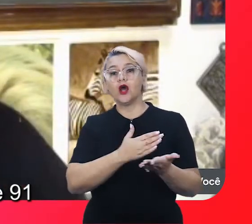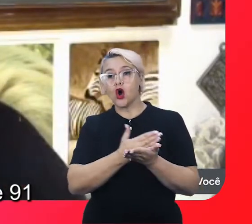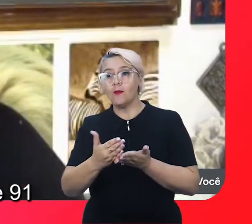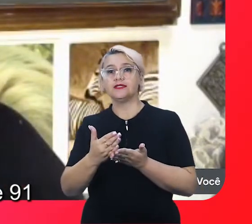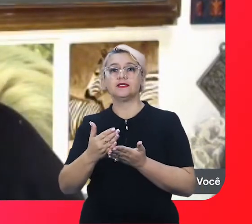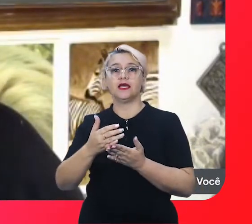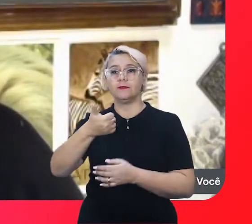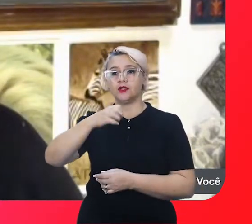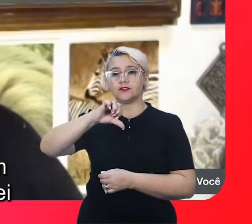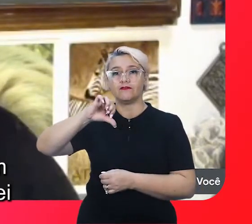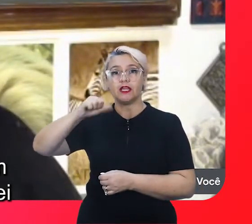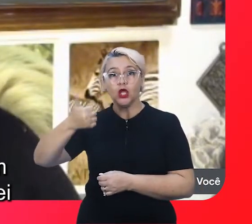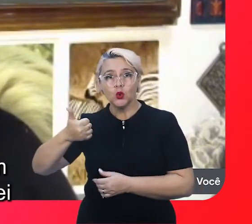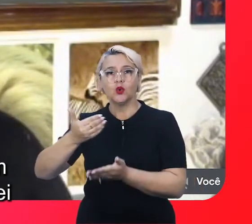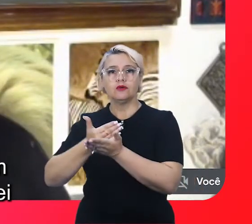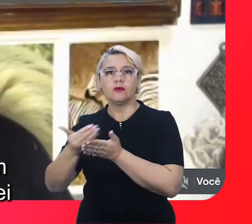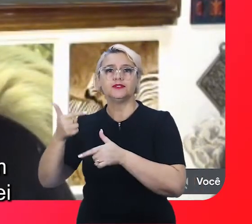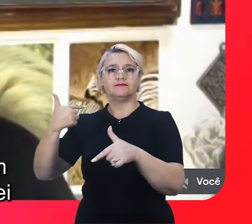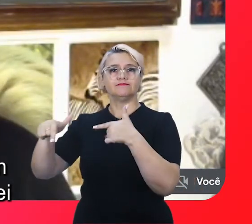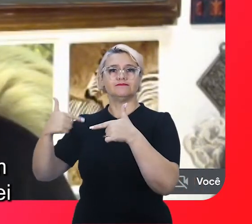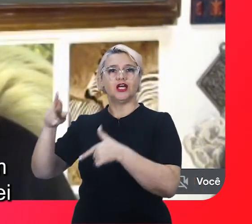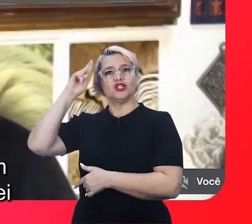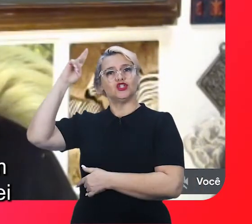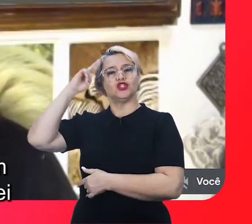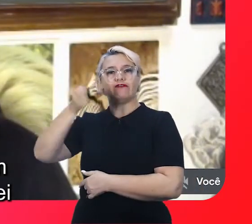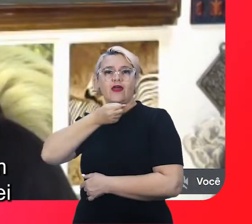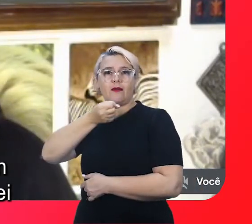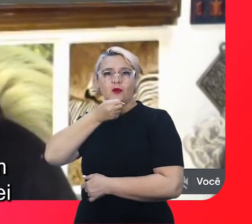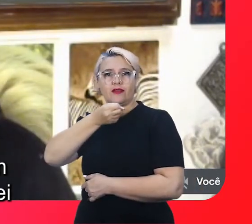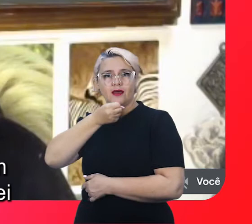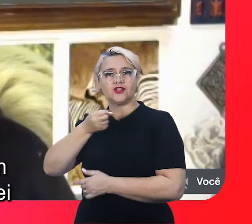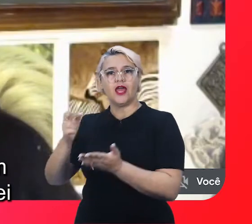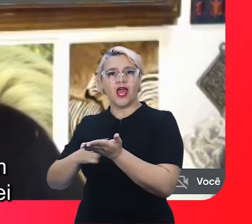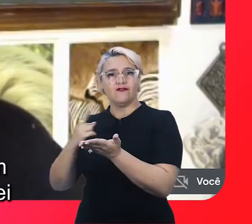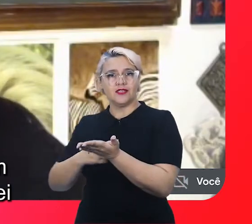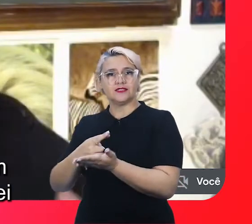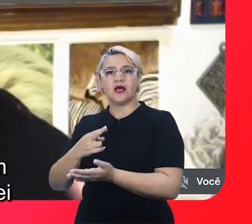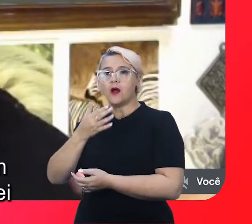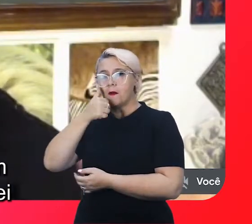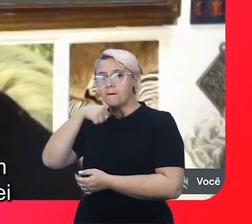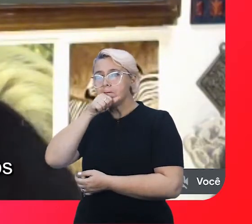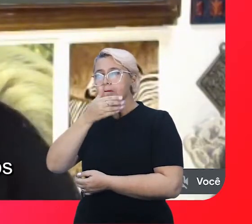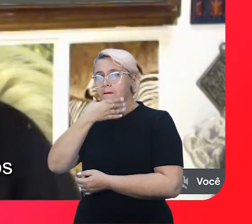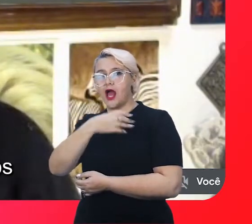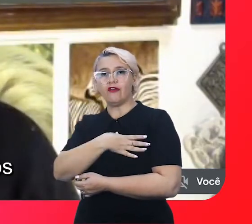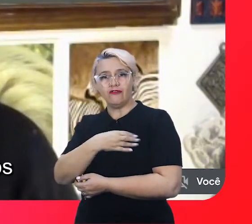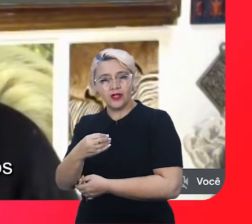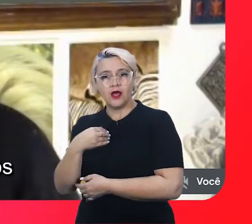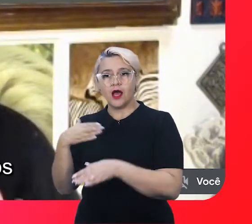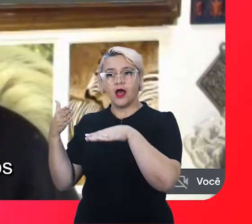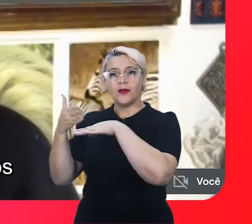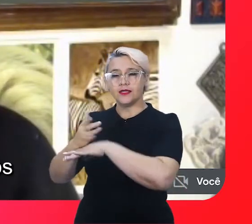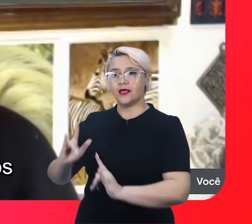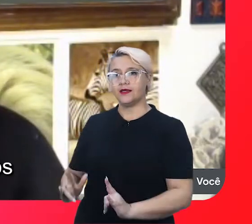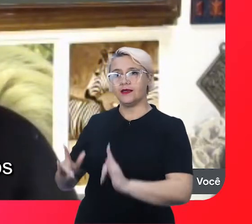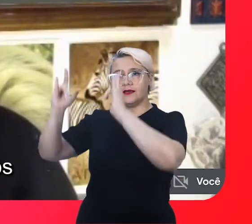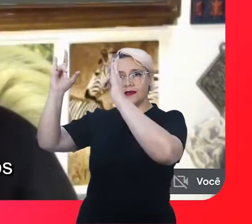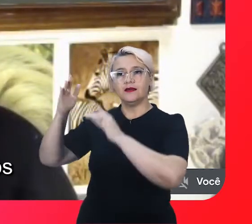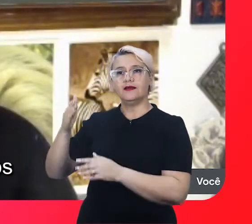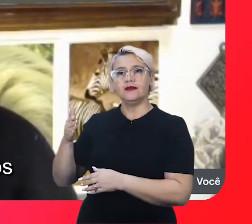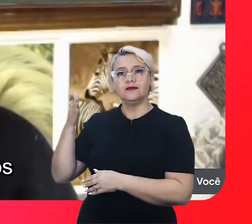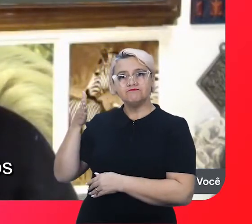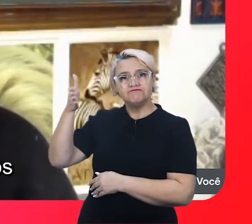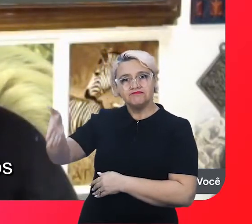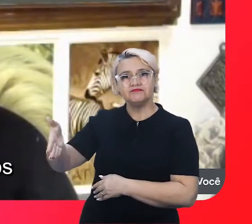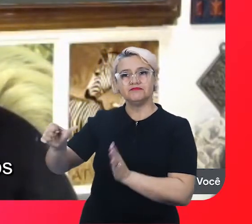de 91, eu comecei como chefe de reportagem da Pais e Filhos, e na hora que eu entrei no prédio da Manchete, na Pais e